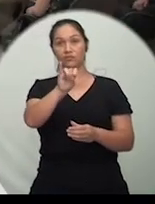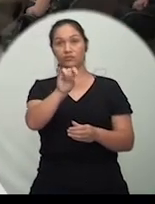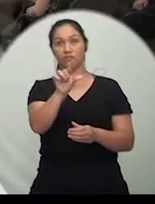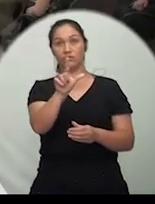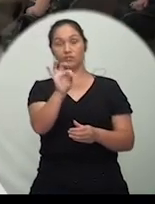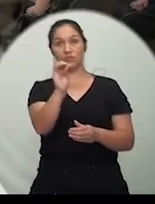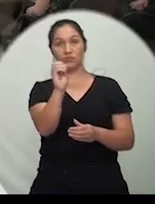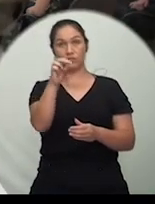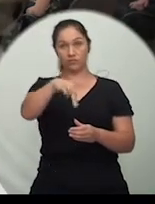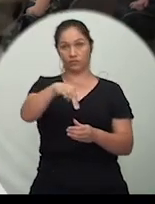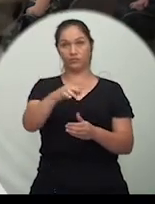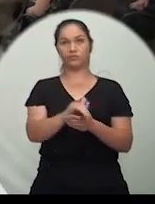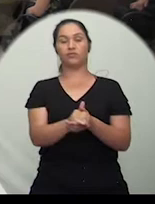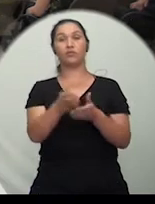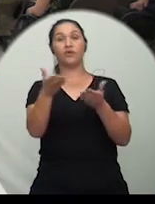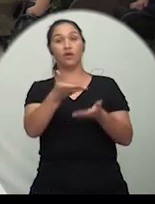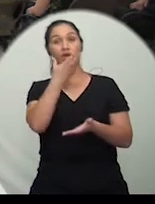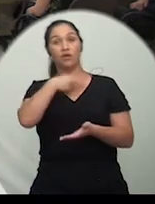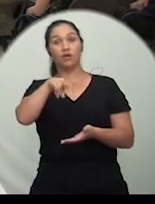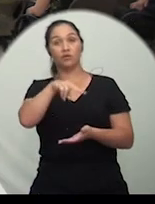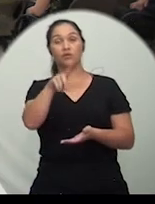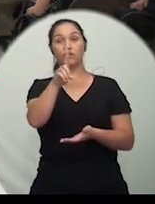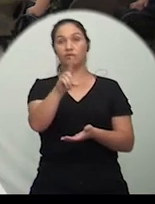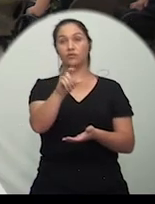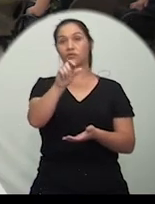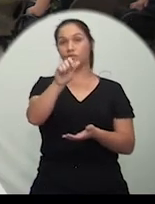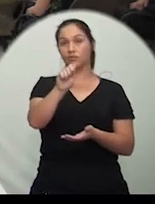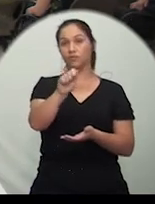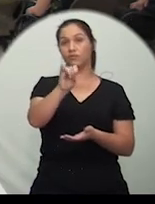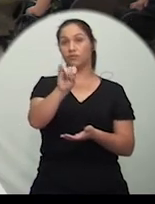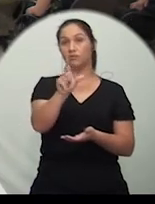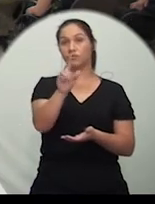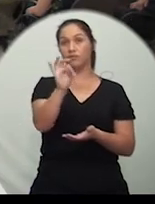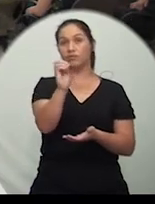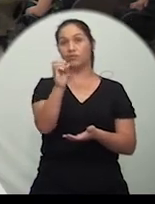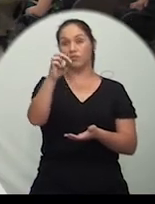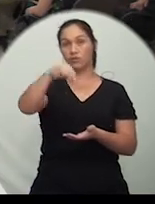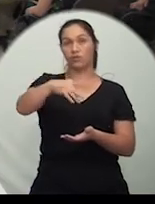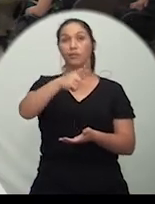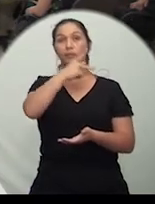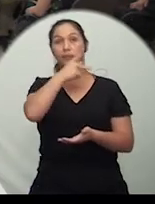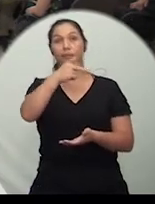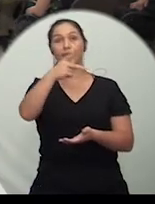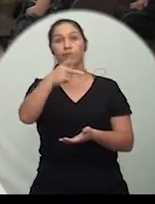Dailton Feuser, PSDB. Vereador Dailton Feuser, PSDB.